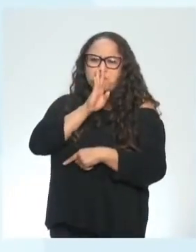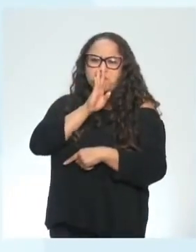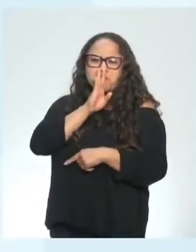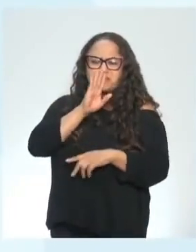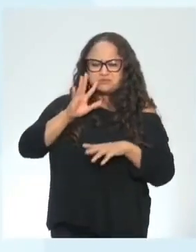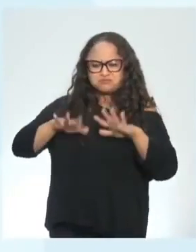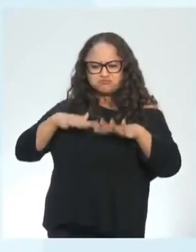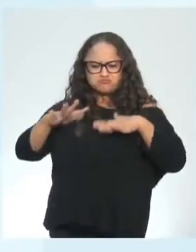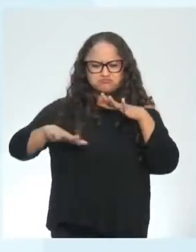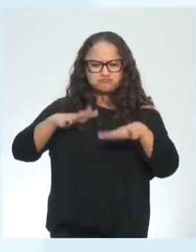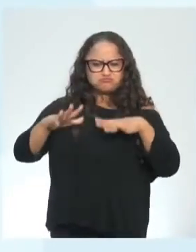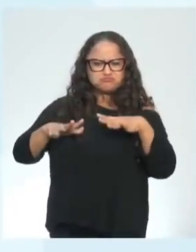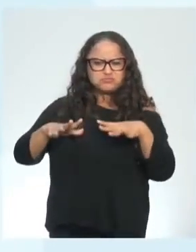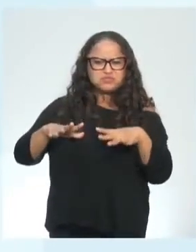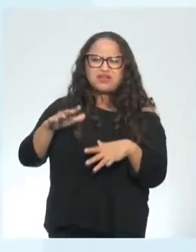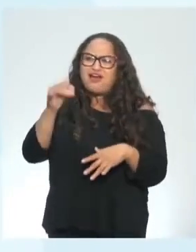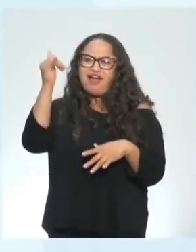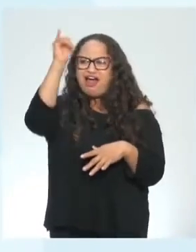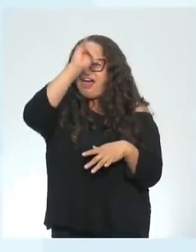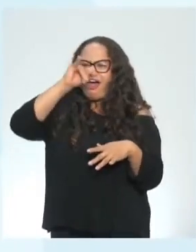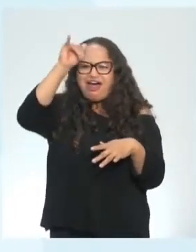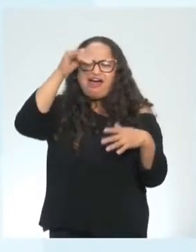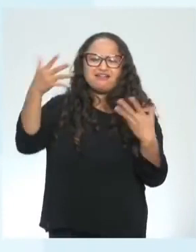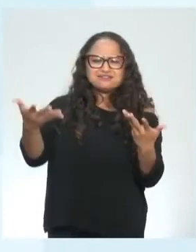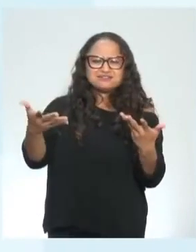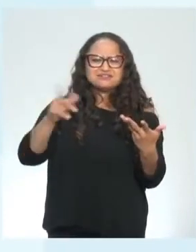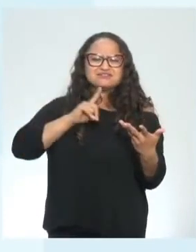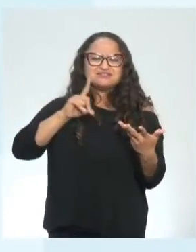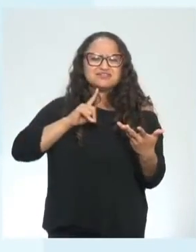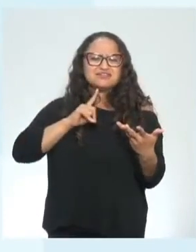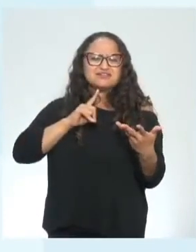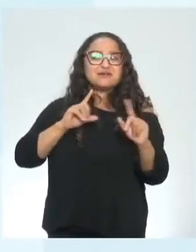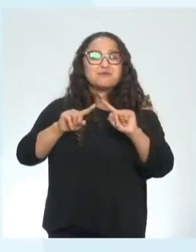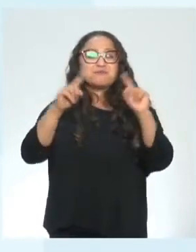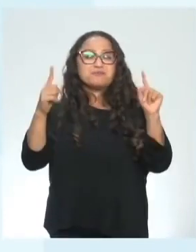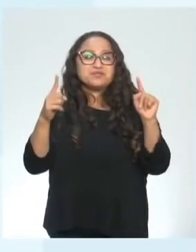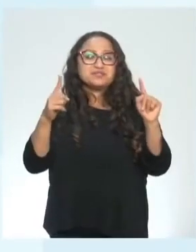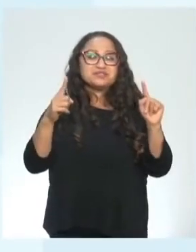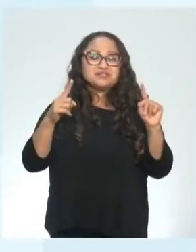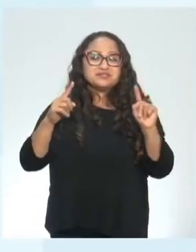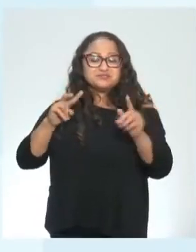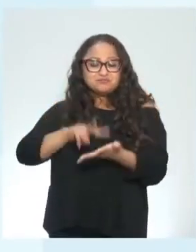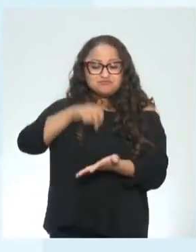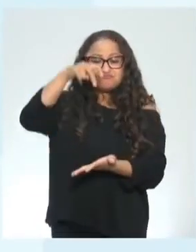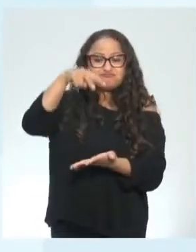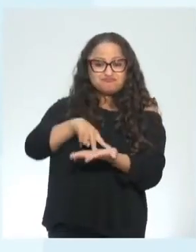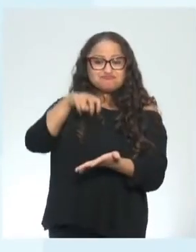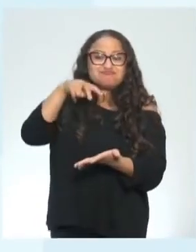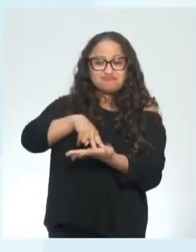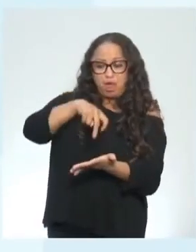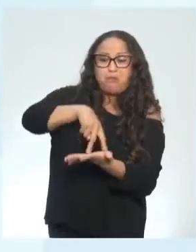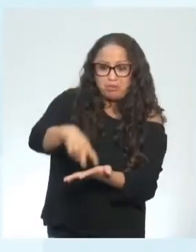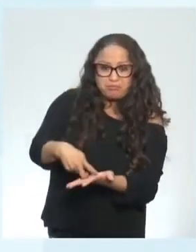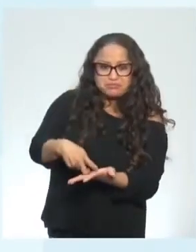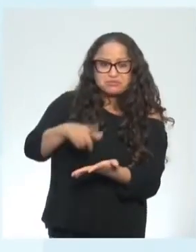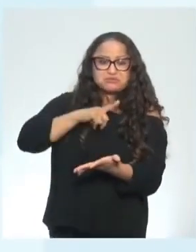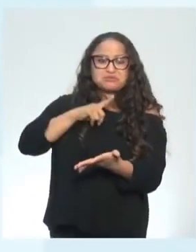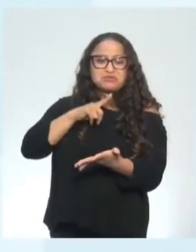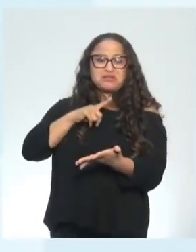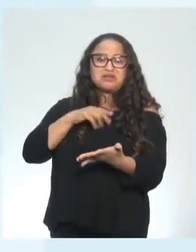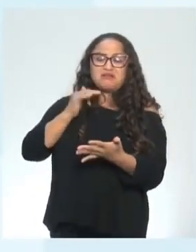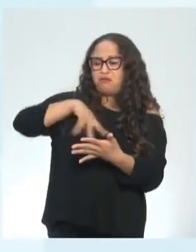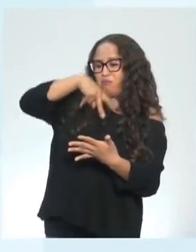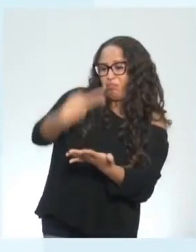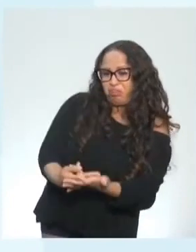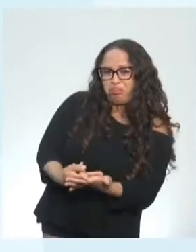pessoas fazem coisas bobas coisas estúpidas such e tais como trippin tropeçar falling